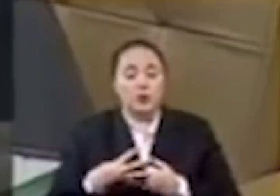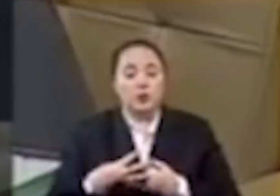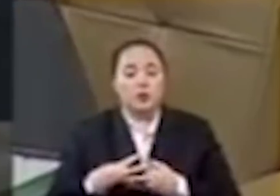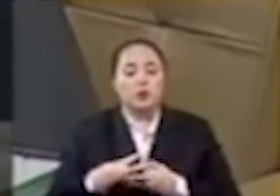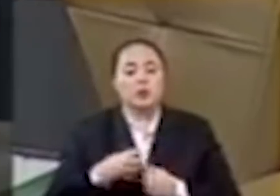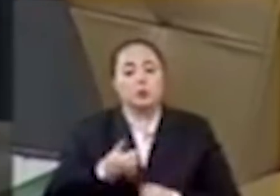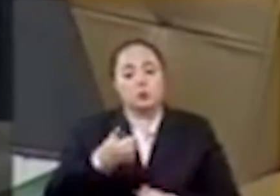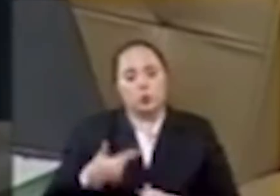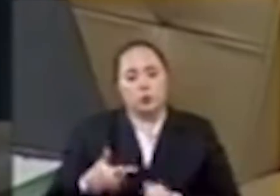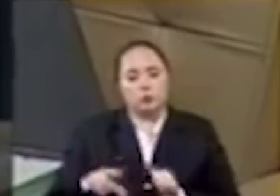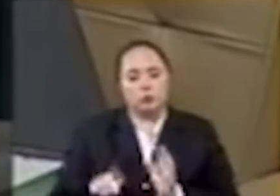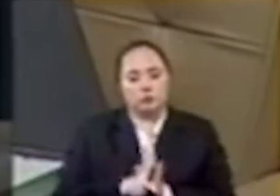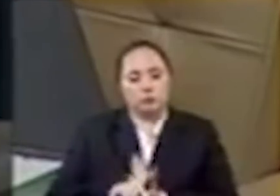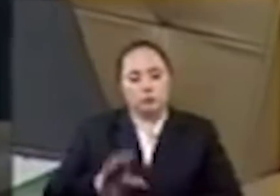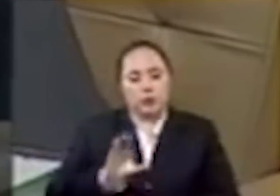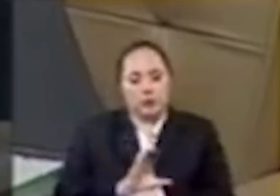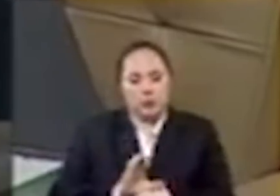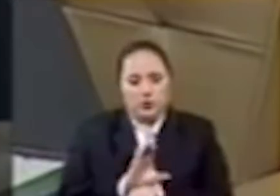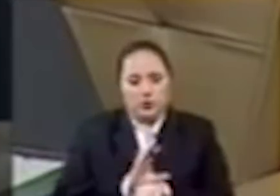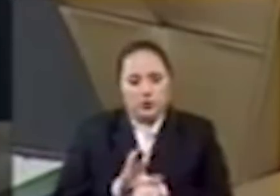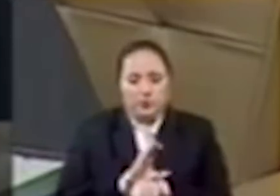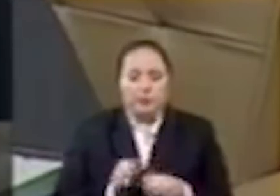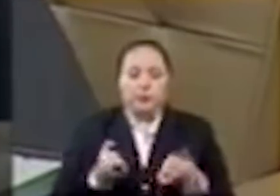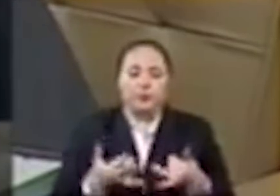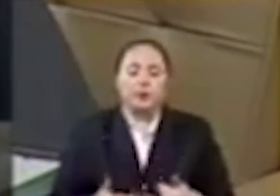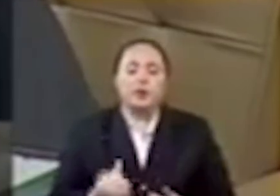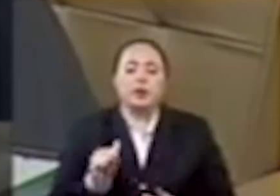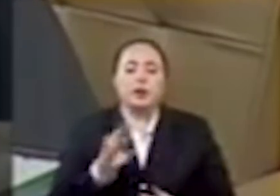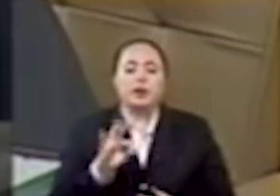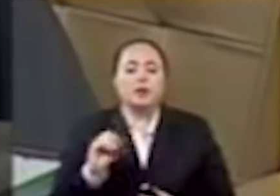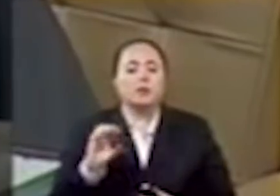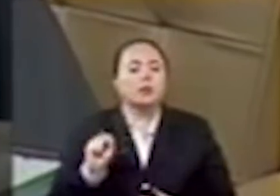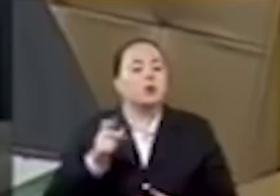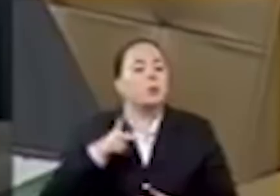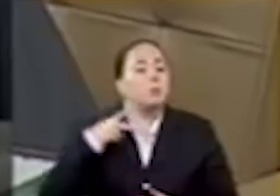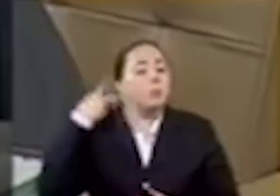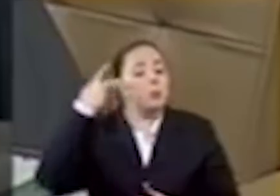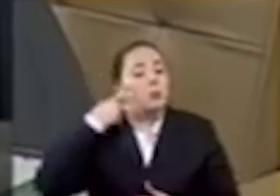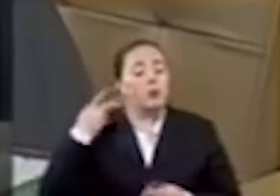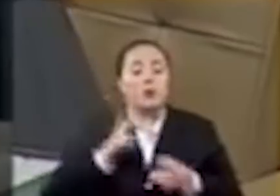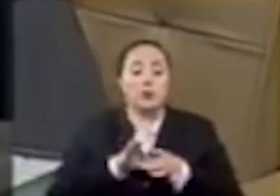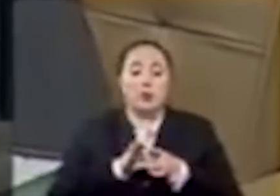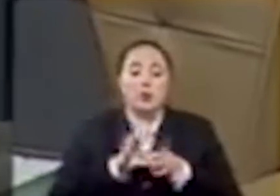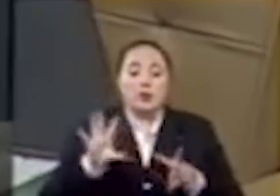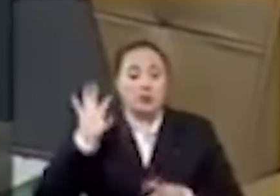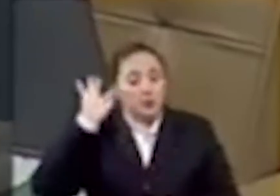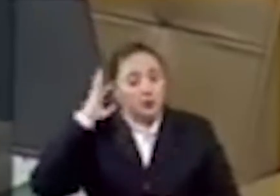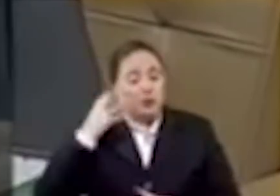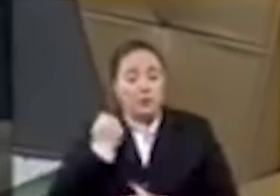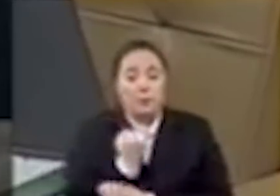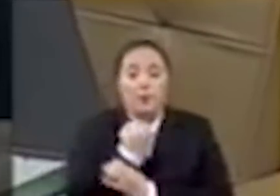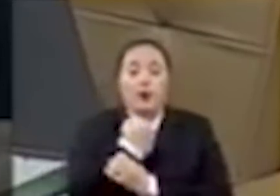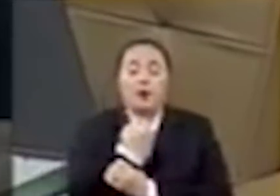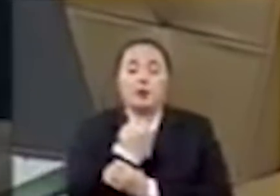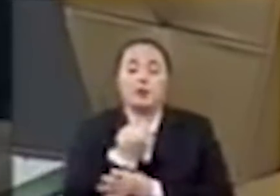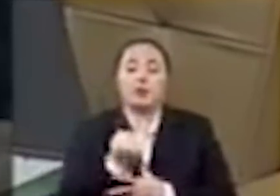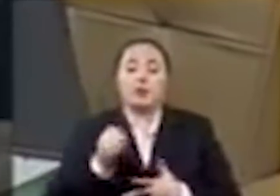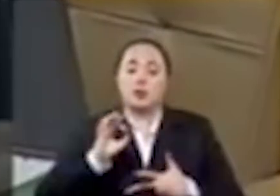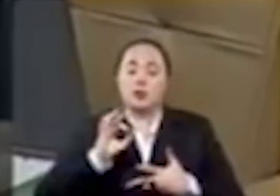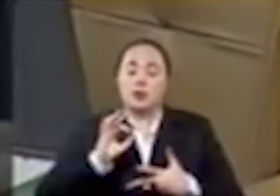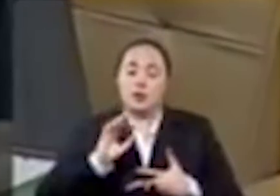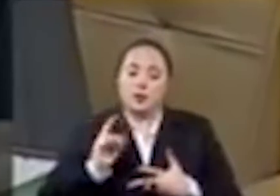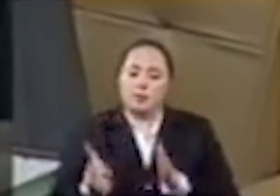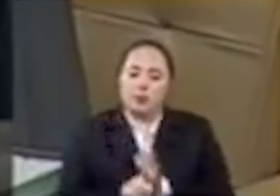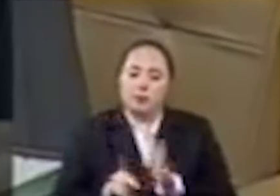lei fundamental, que constituem atos políticos de ampla liberdade decisória para garantir ao Poder Executivo